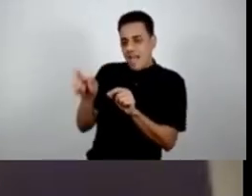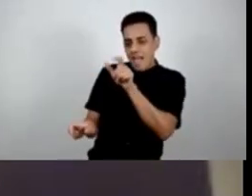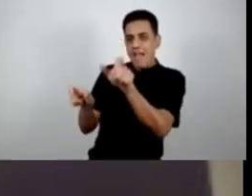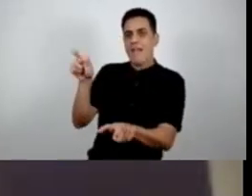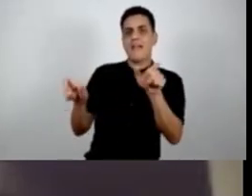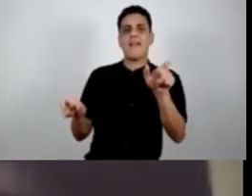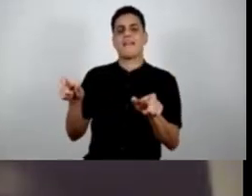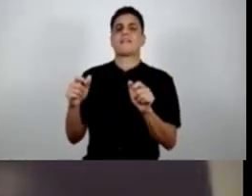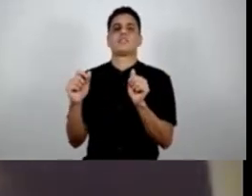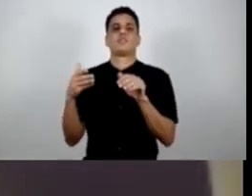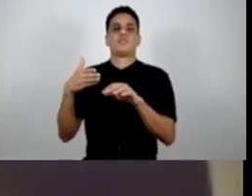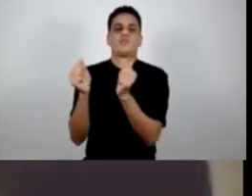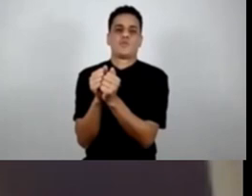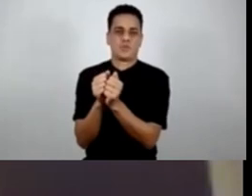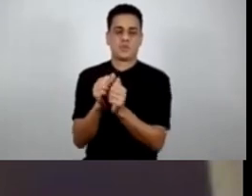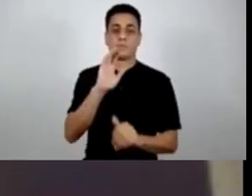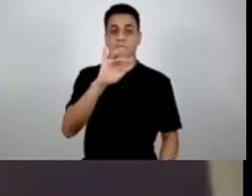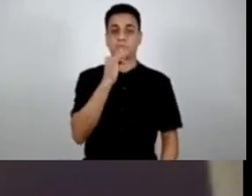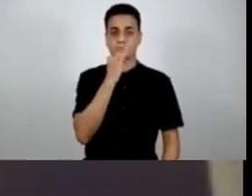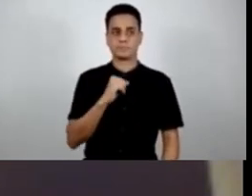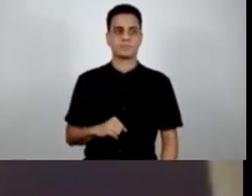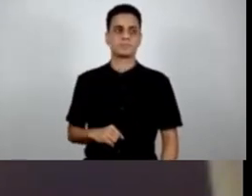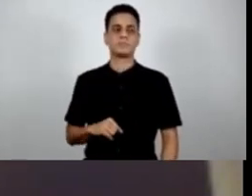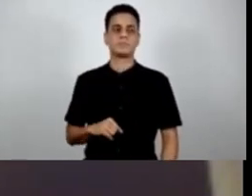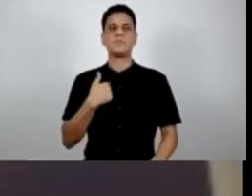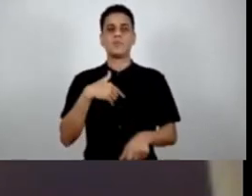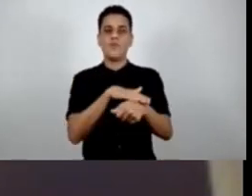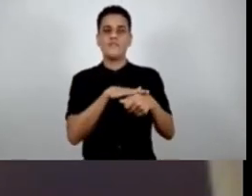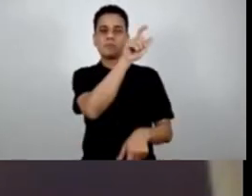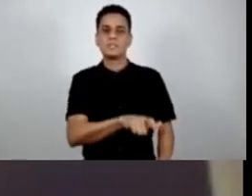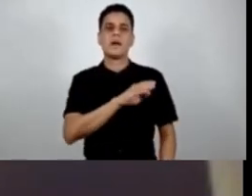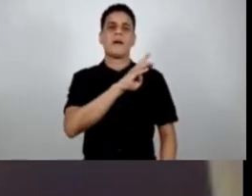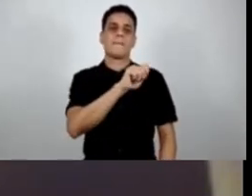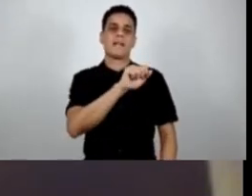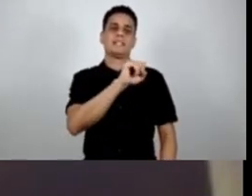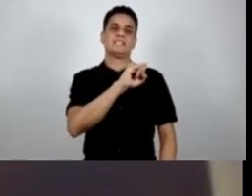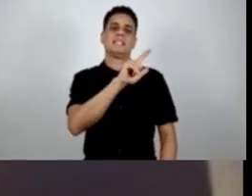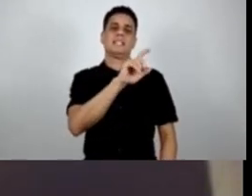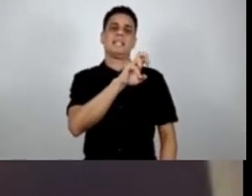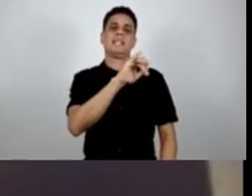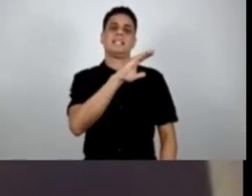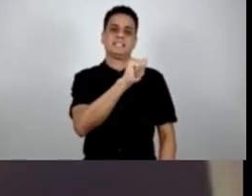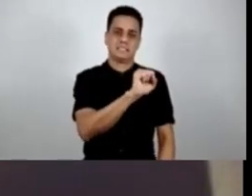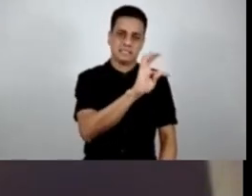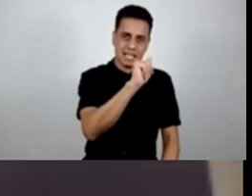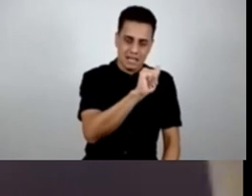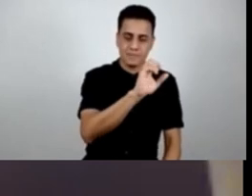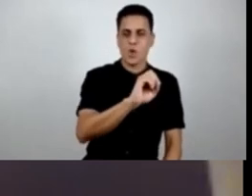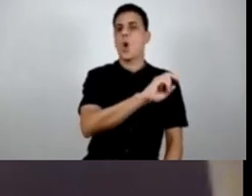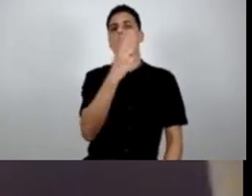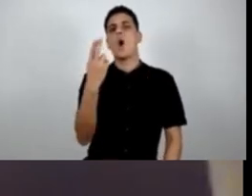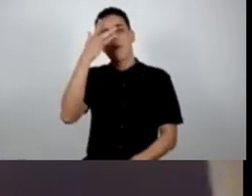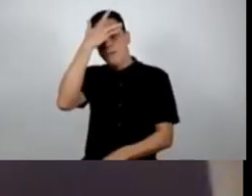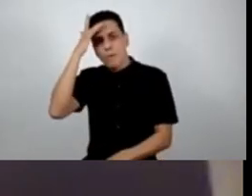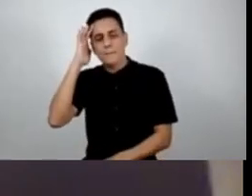Por exemplo, se eu falar com um brasilianista ou com um correspondente estrangeiro, eles vão ter um conhecimento